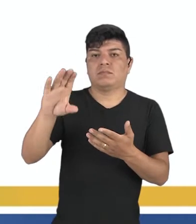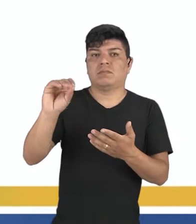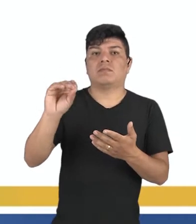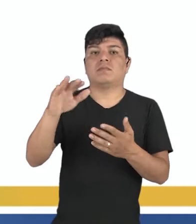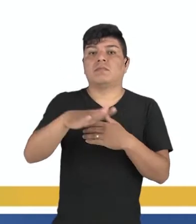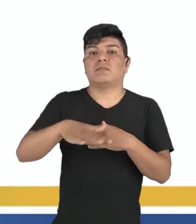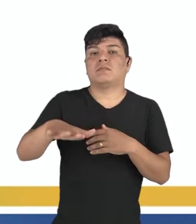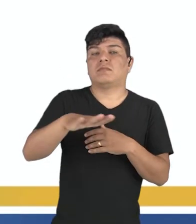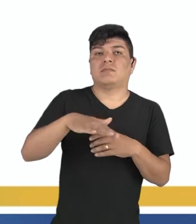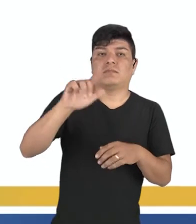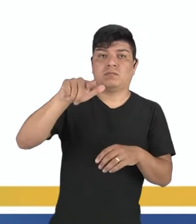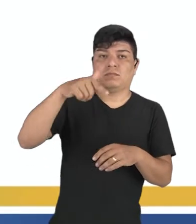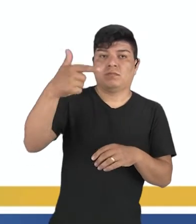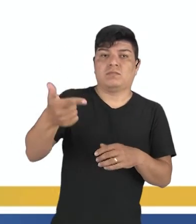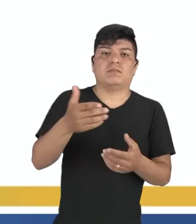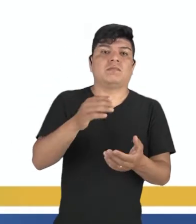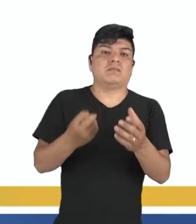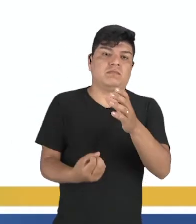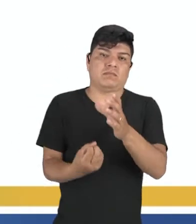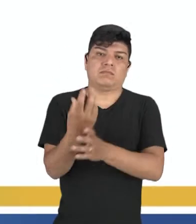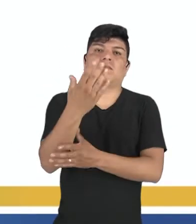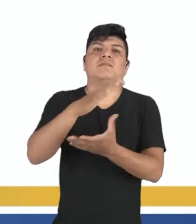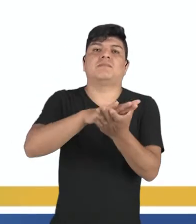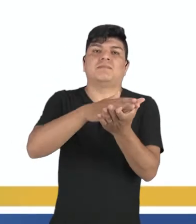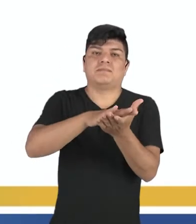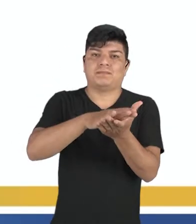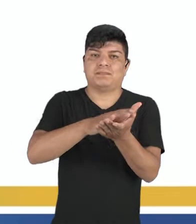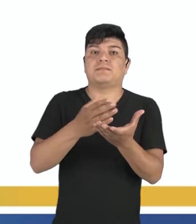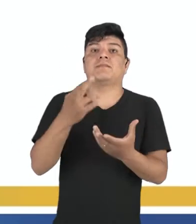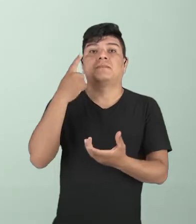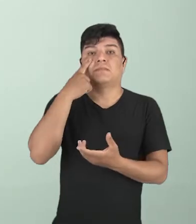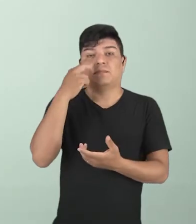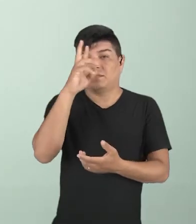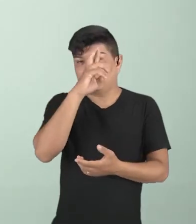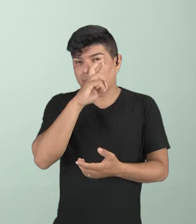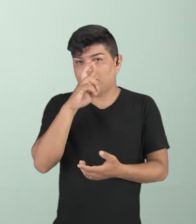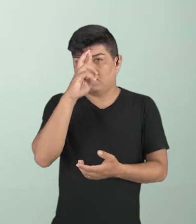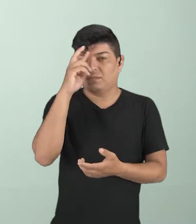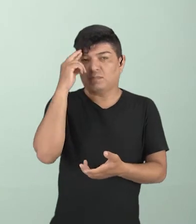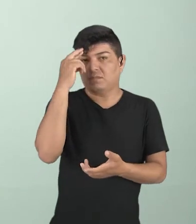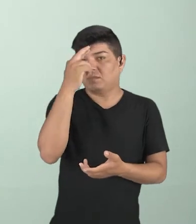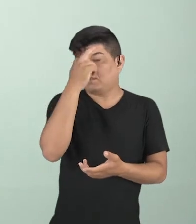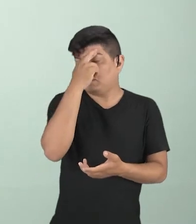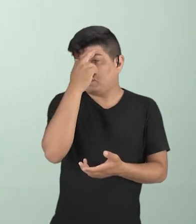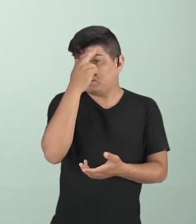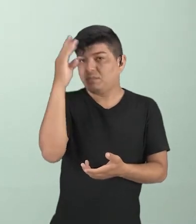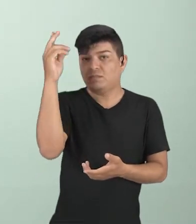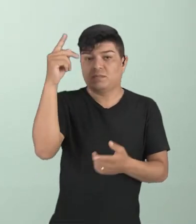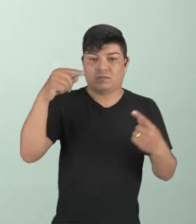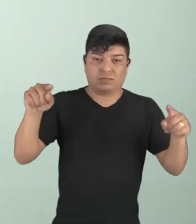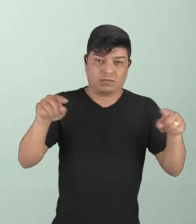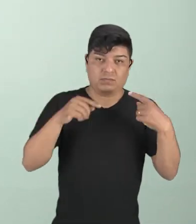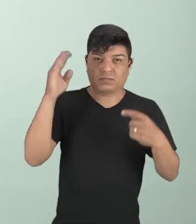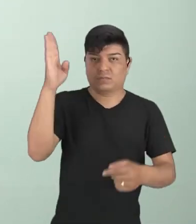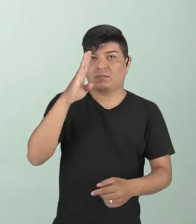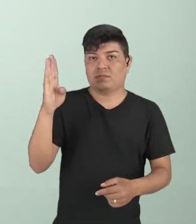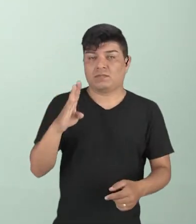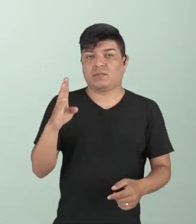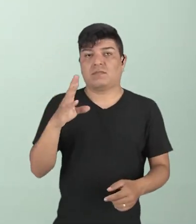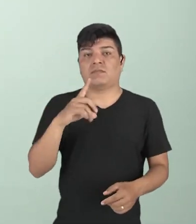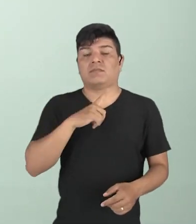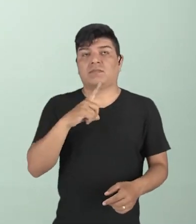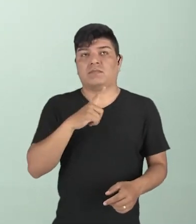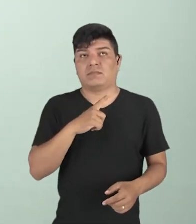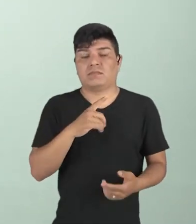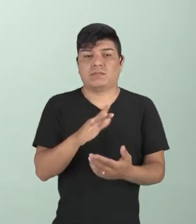do que seria mais tarde o samba. Então, observem que na história da música brasileira, nós temos então